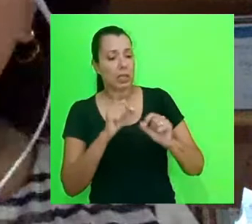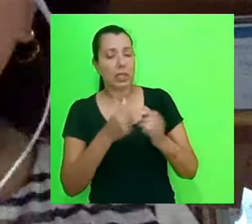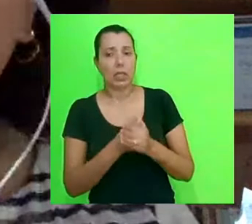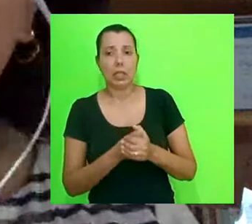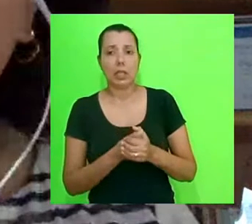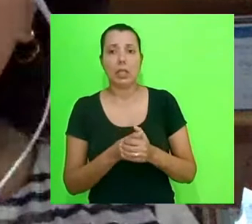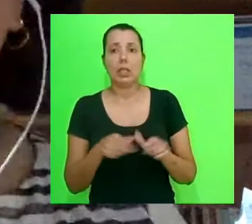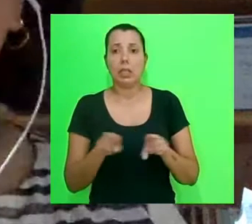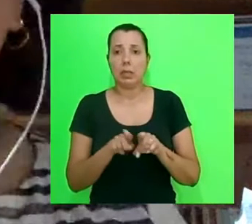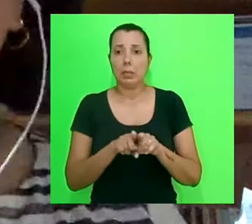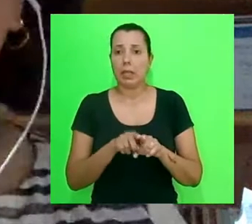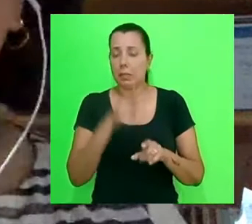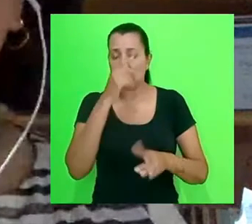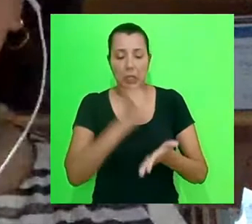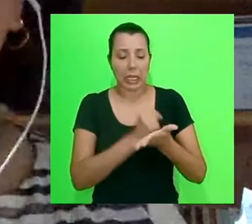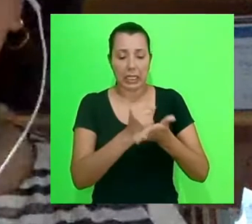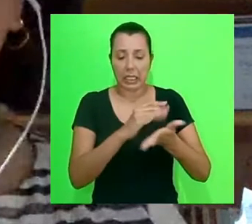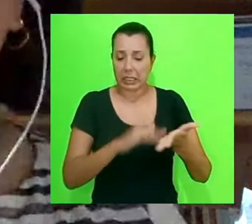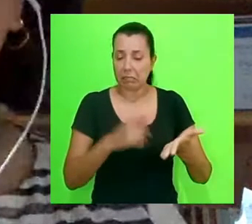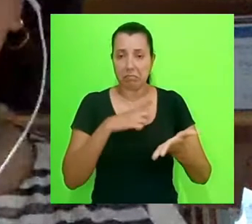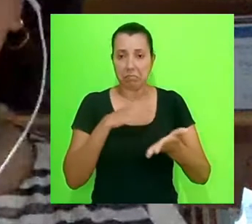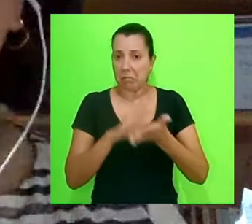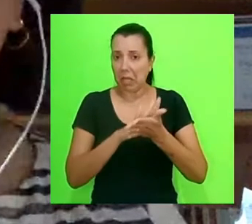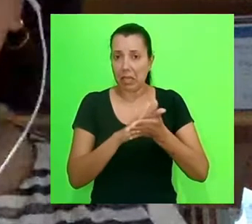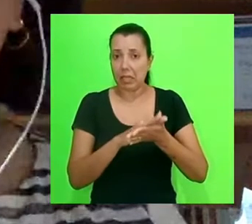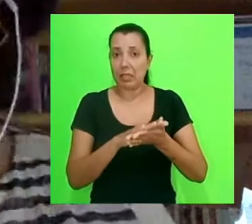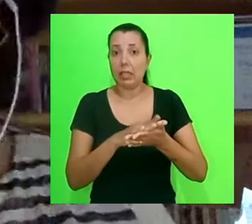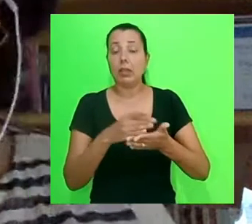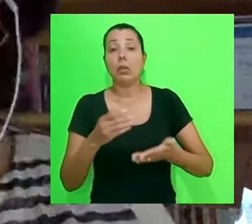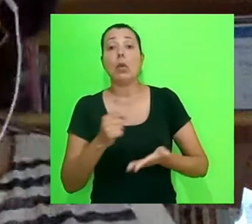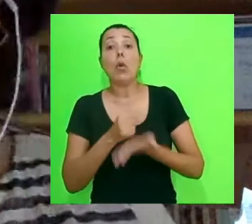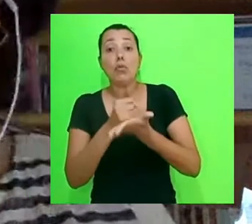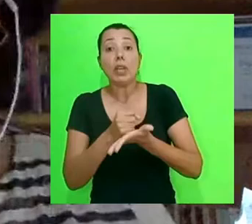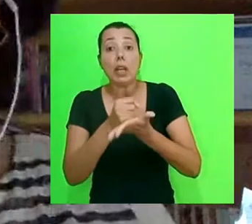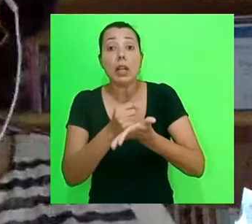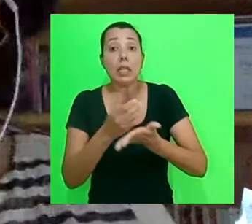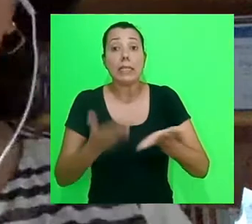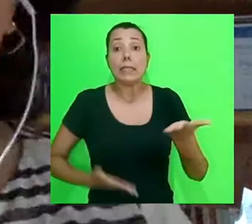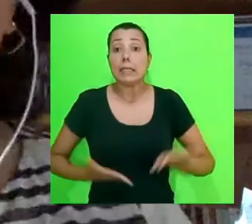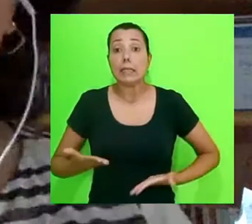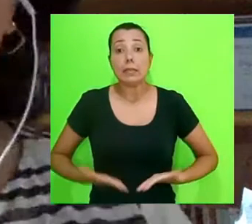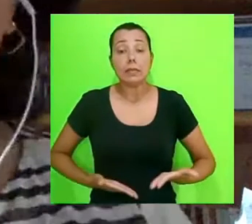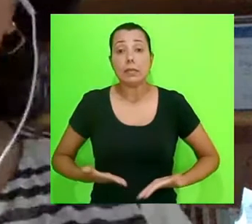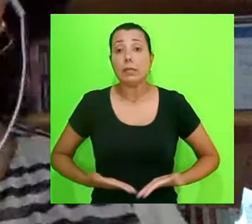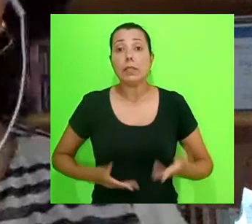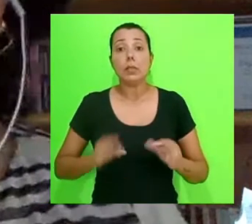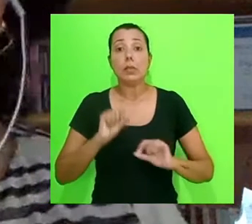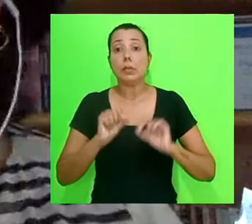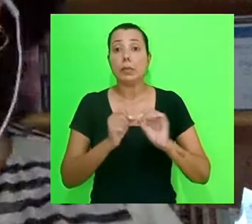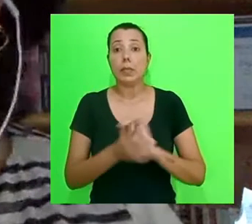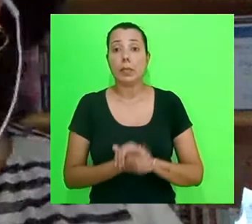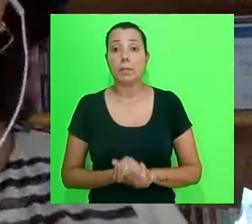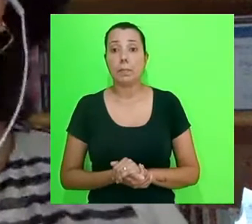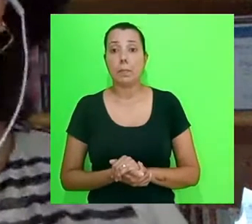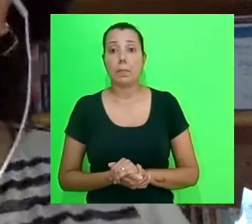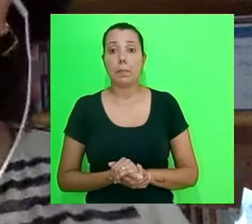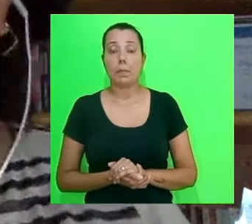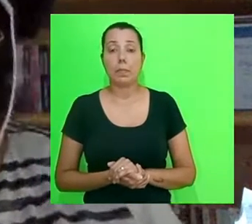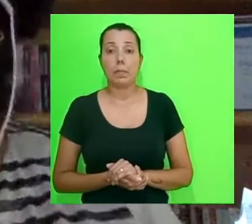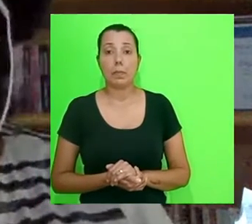vive exatamente essa contradição de como provedoras das suas famílias, porque muitas das nossas famílias